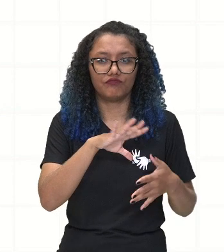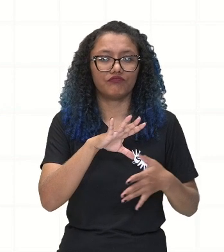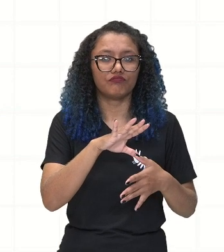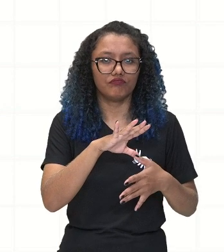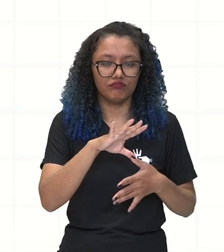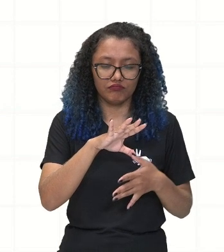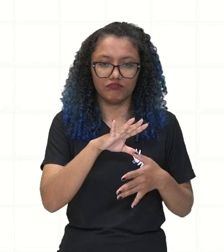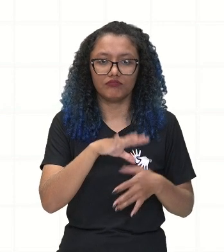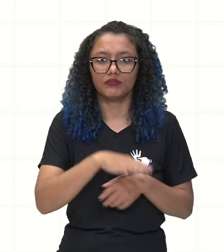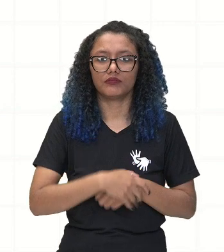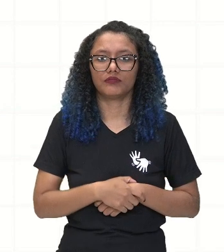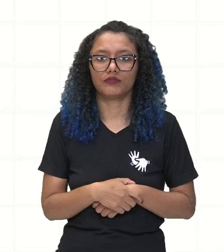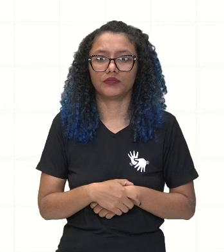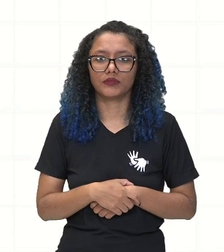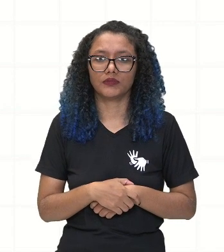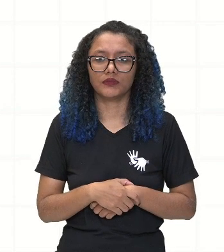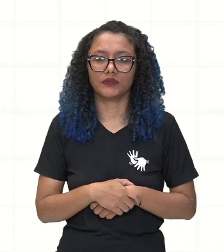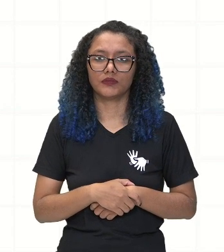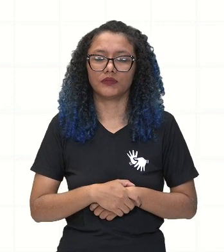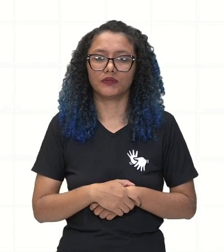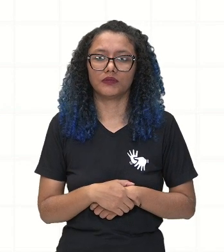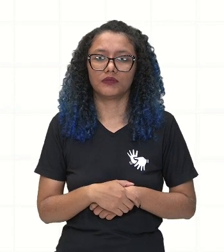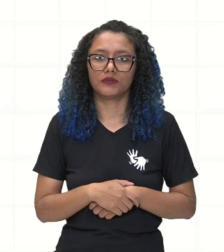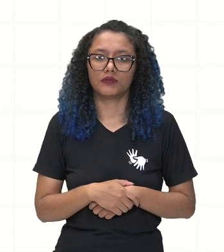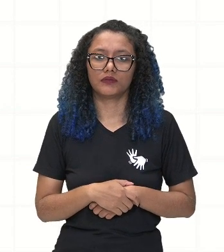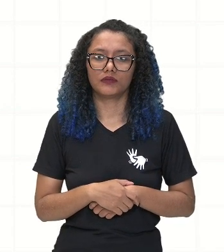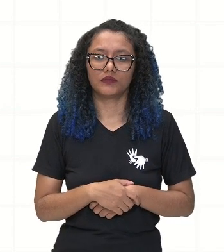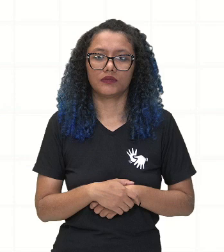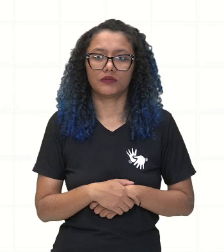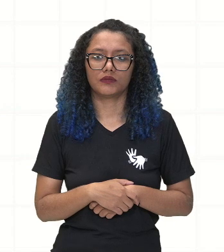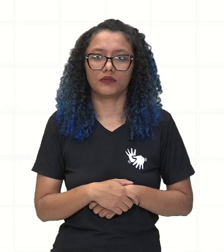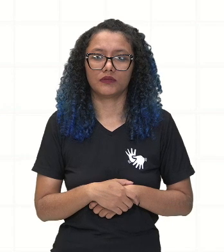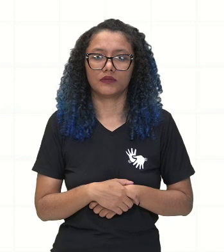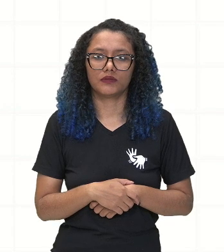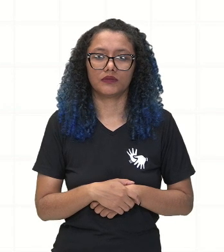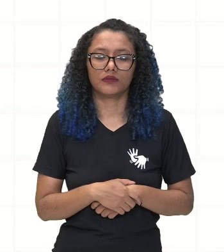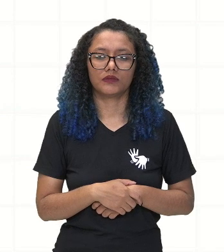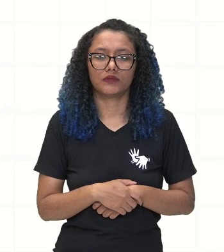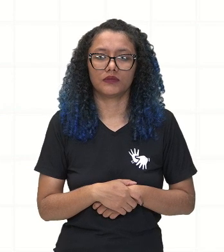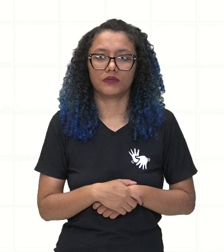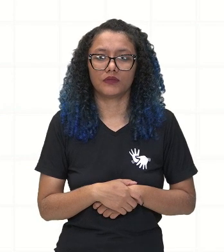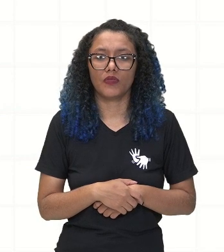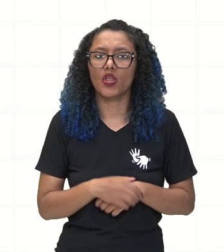Espanhola. Então, o porto de embarque vai ser da Espanha para a América e